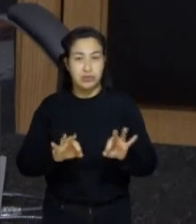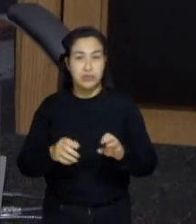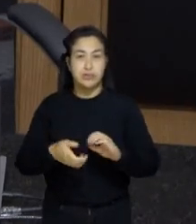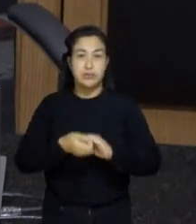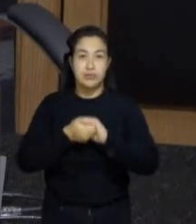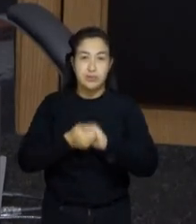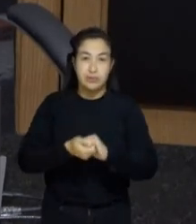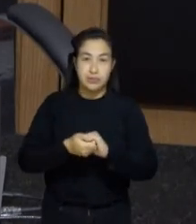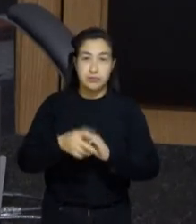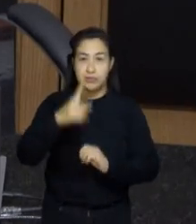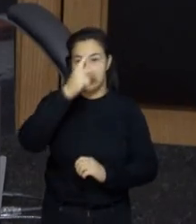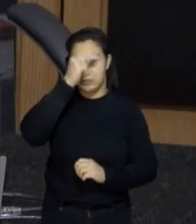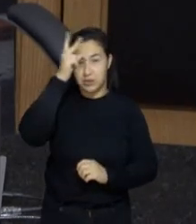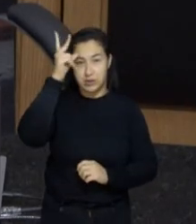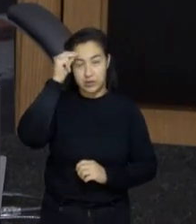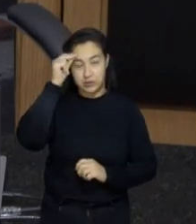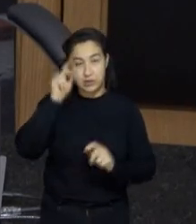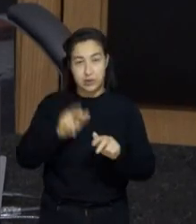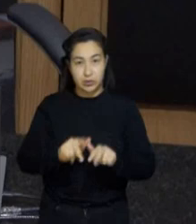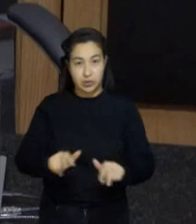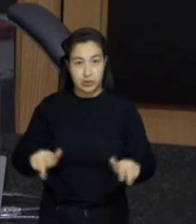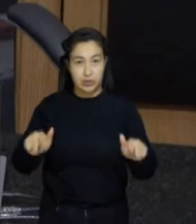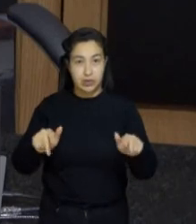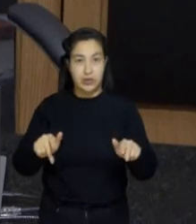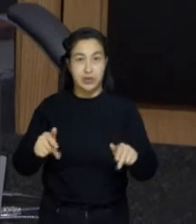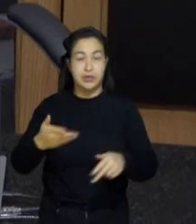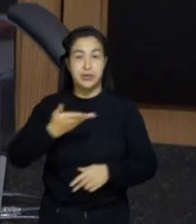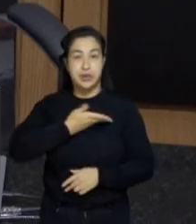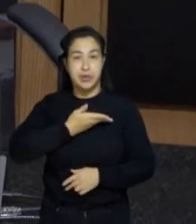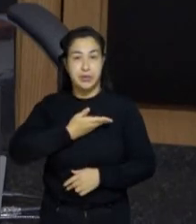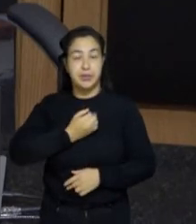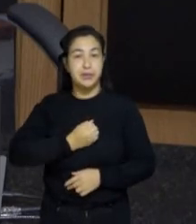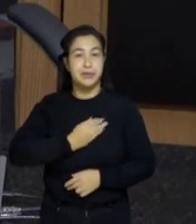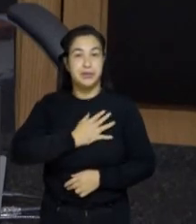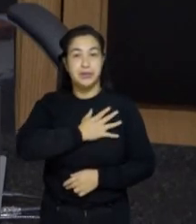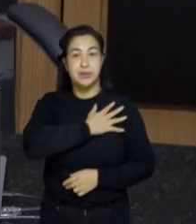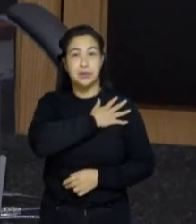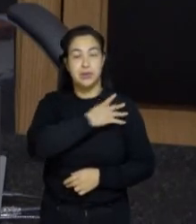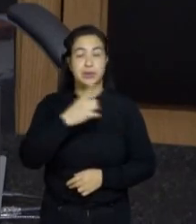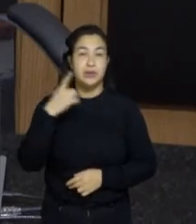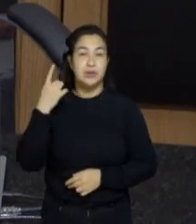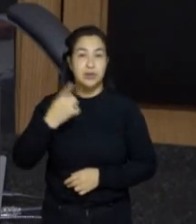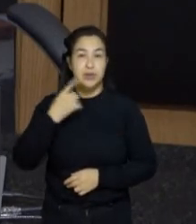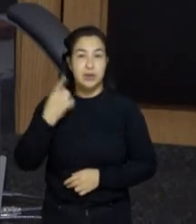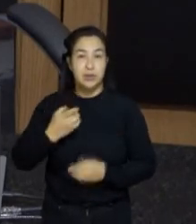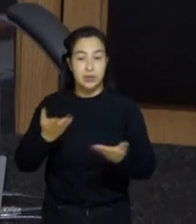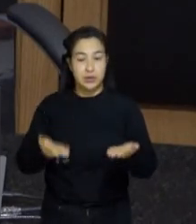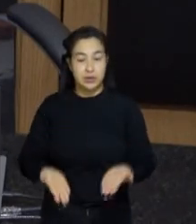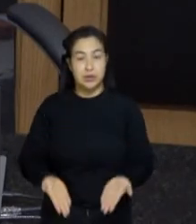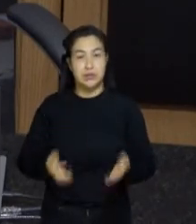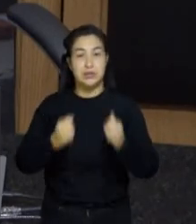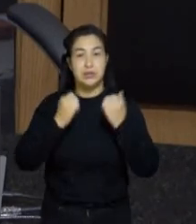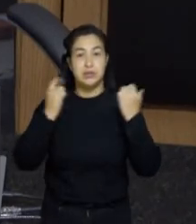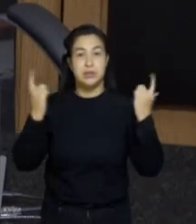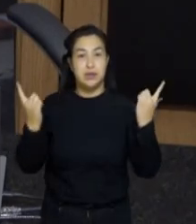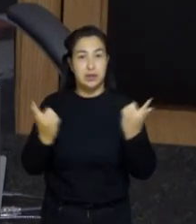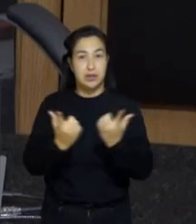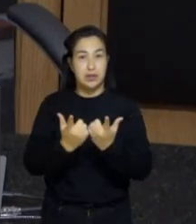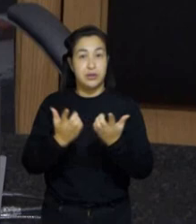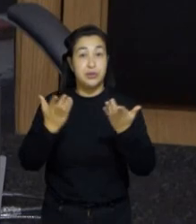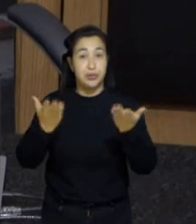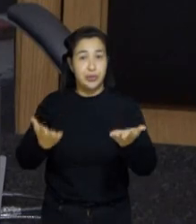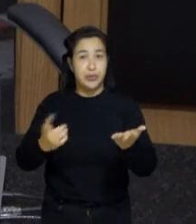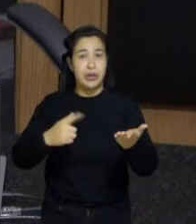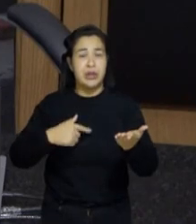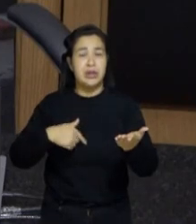prefeito Topazio, e também parabenizar especialmente o meu colega Napoleão, deputado grandioso dessa casa, que tem sempre trazido